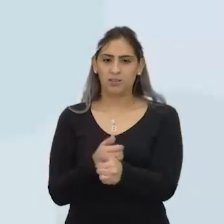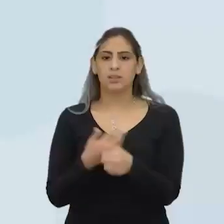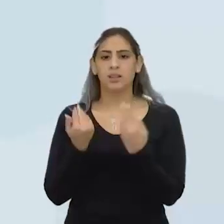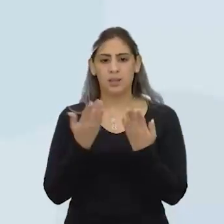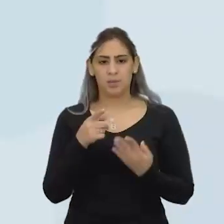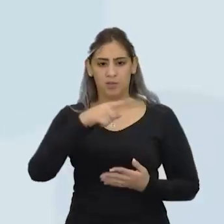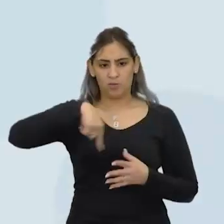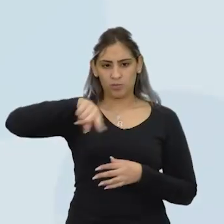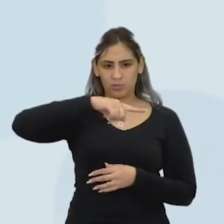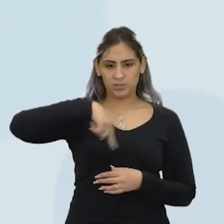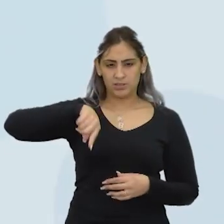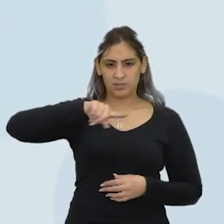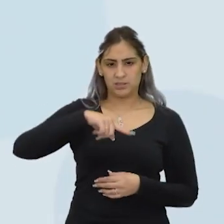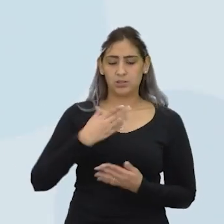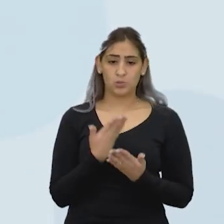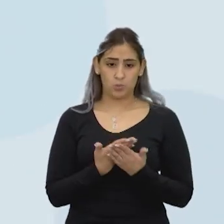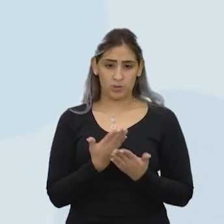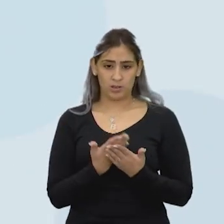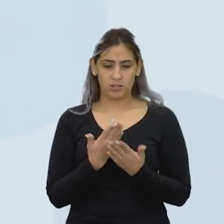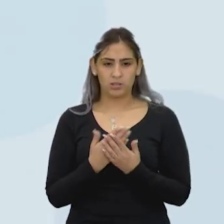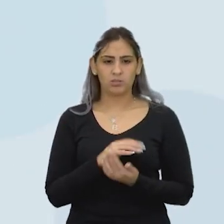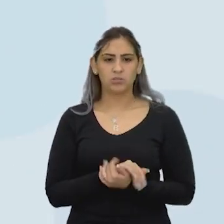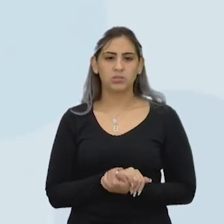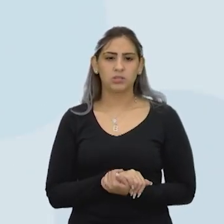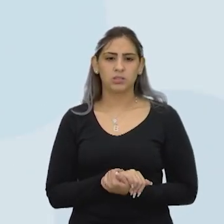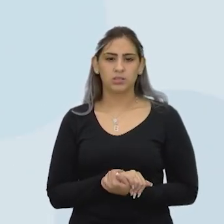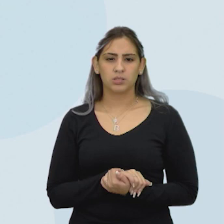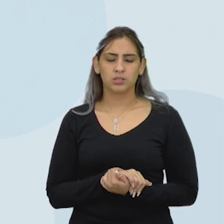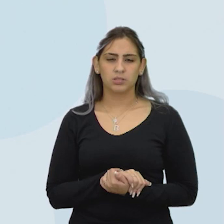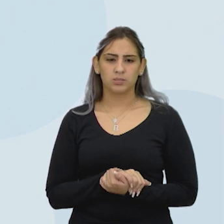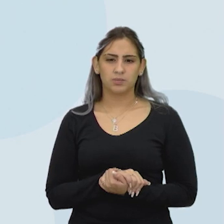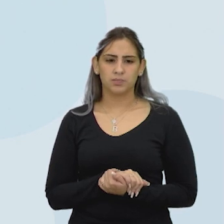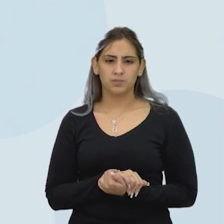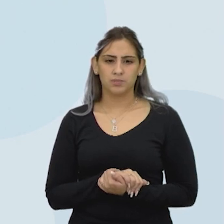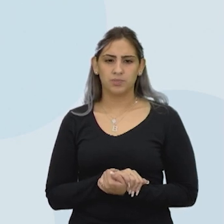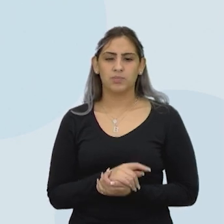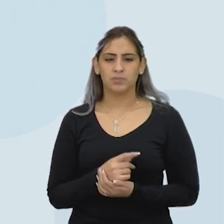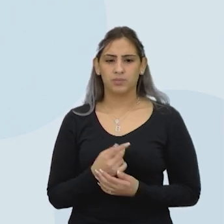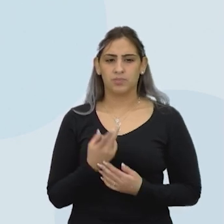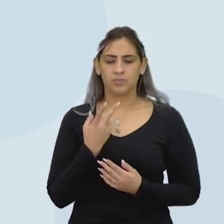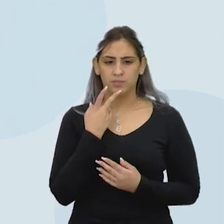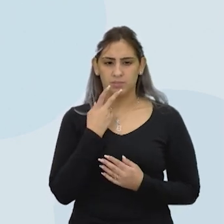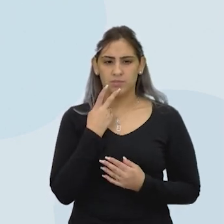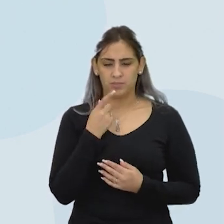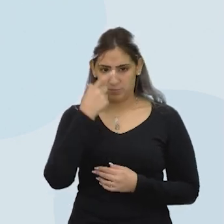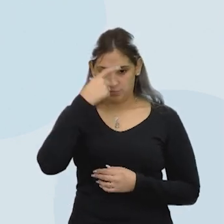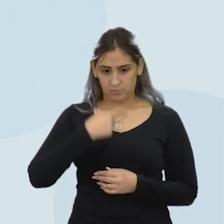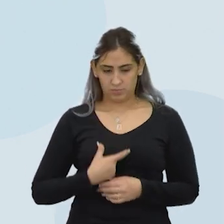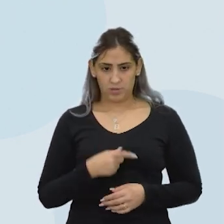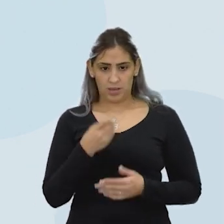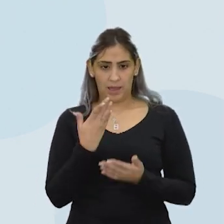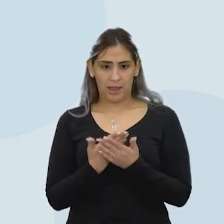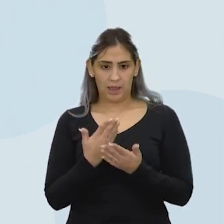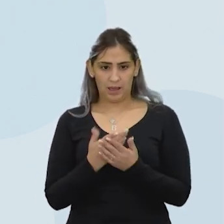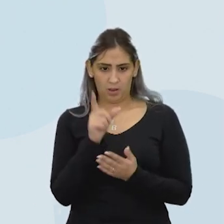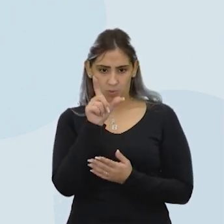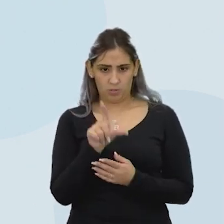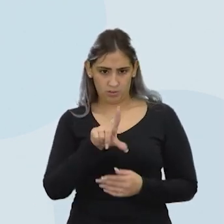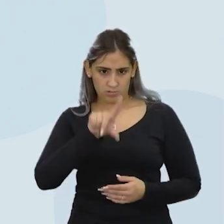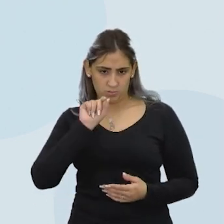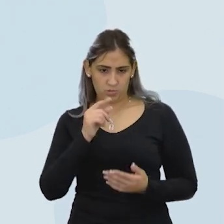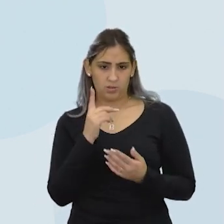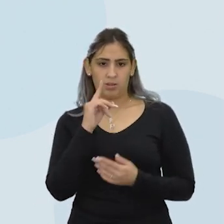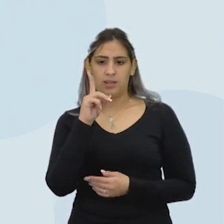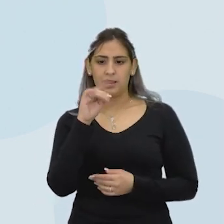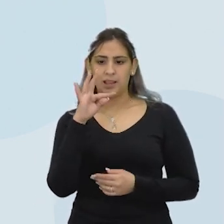vocês na tela, para vocês estudantes. Olha só, fiquem atentos. Então indique, né? Identifique aí a aula com data e título no